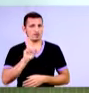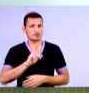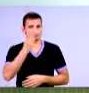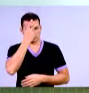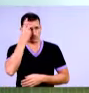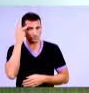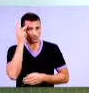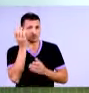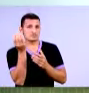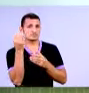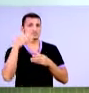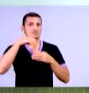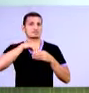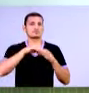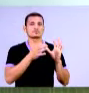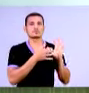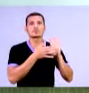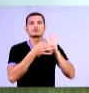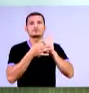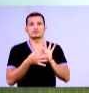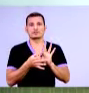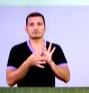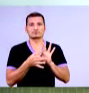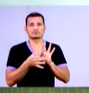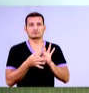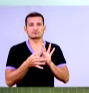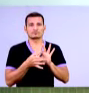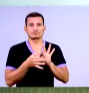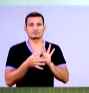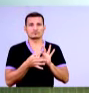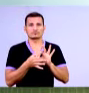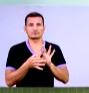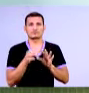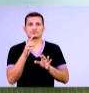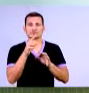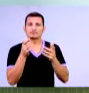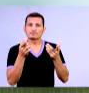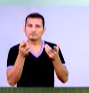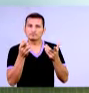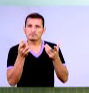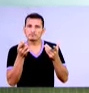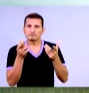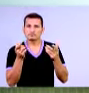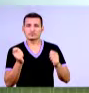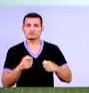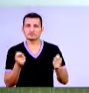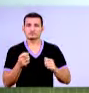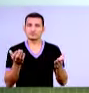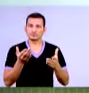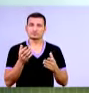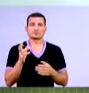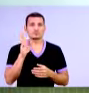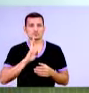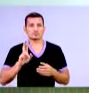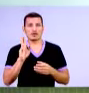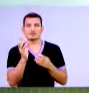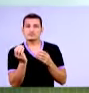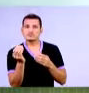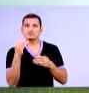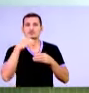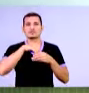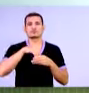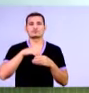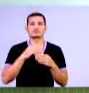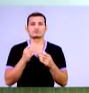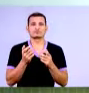seja inserido no contexto do jogo. Você permite hoje que o usuário seja inserido no cenário, né? Um